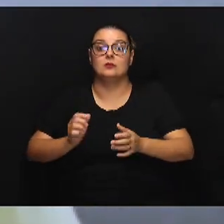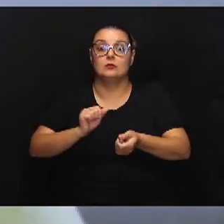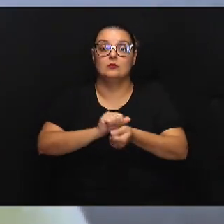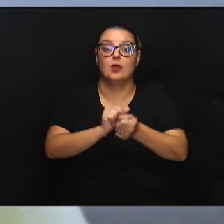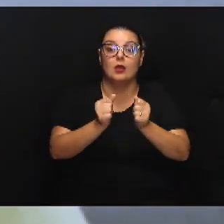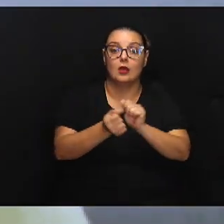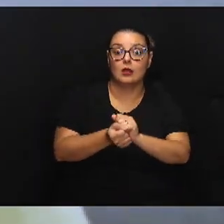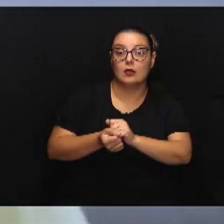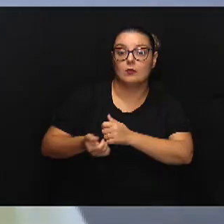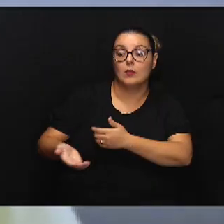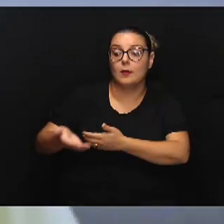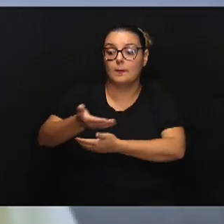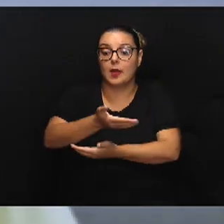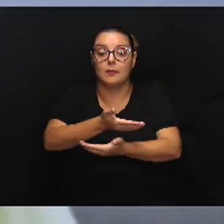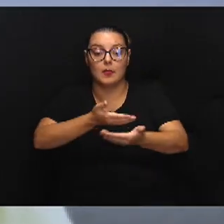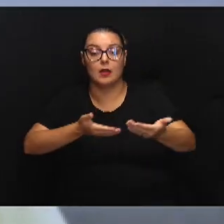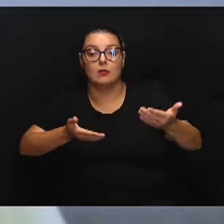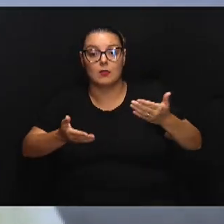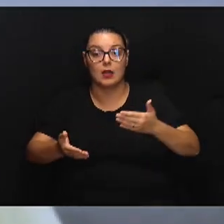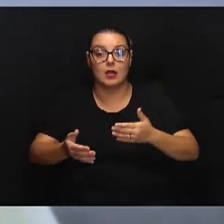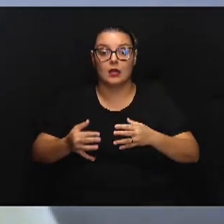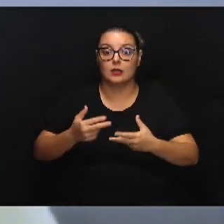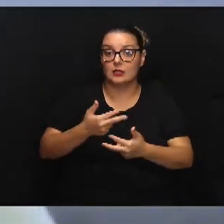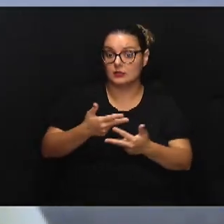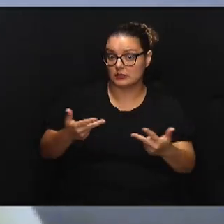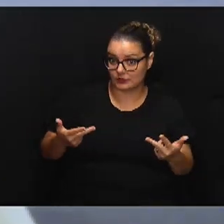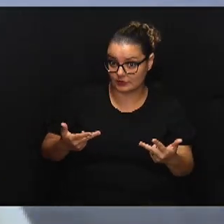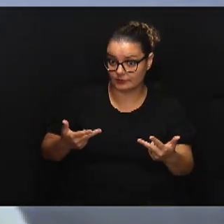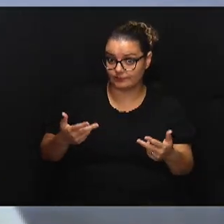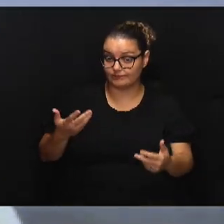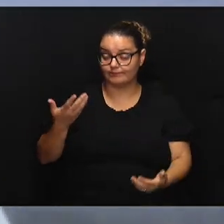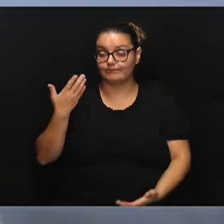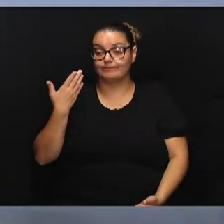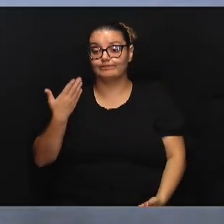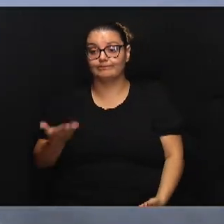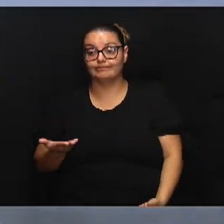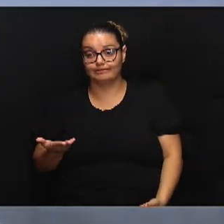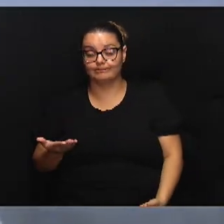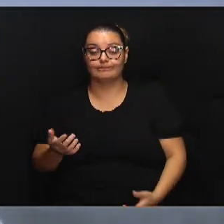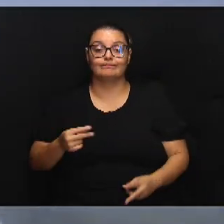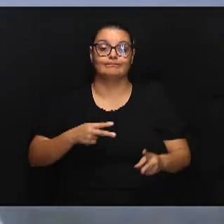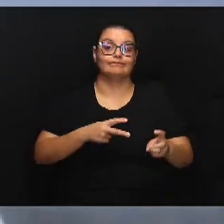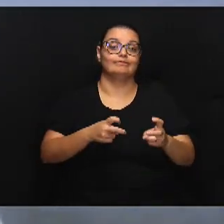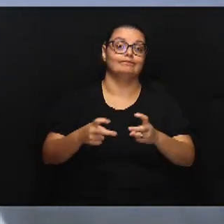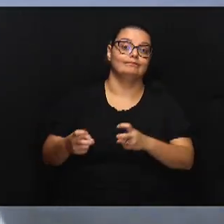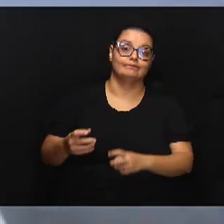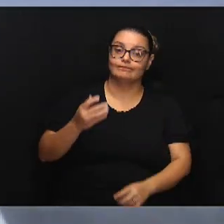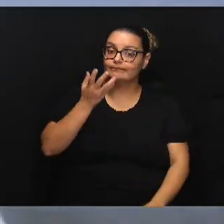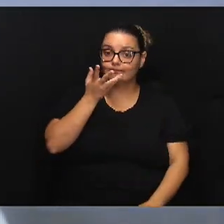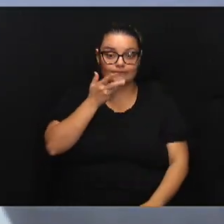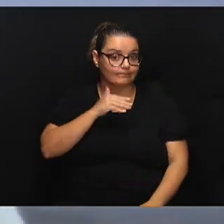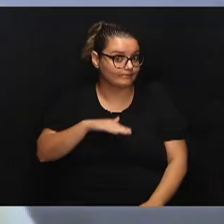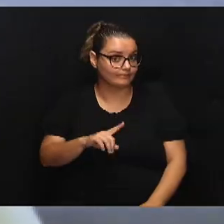a todos esses comandos. E daí que a gente percebe que a criança não aceita esses comandos, ela